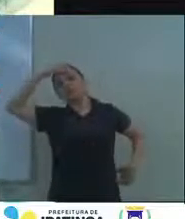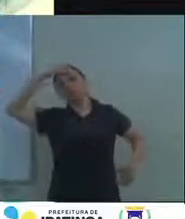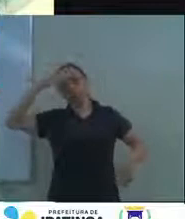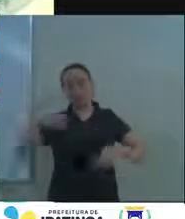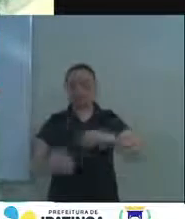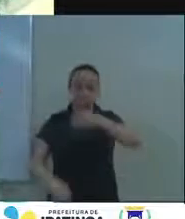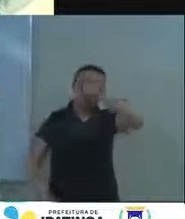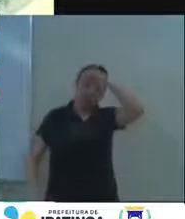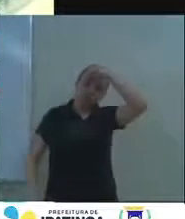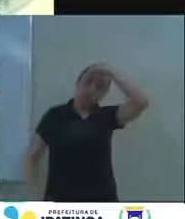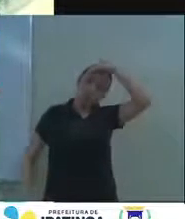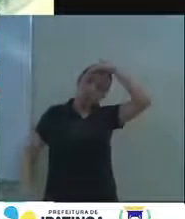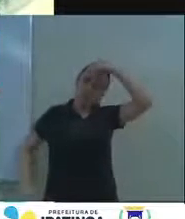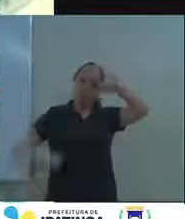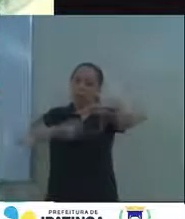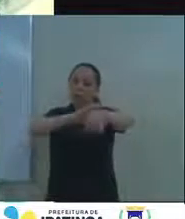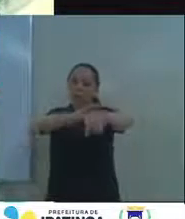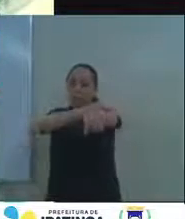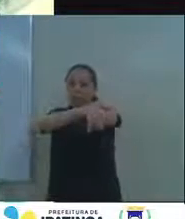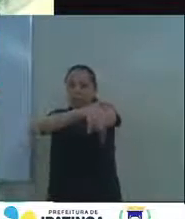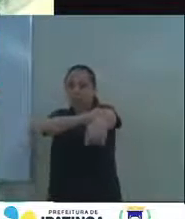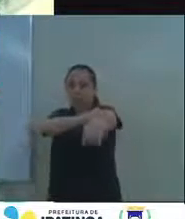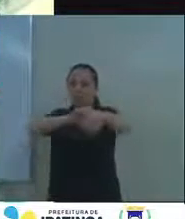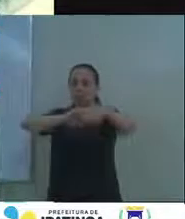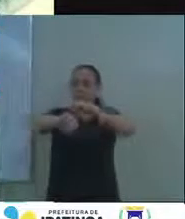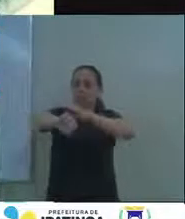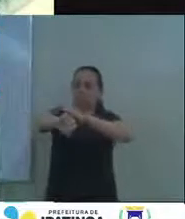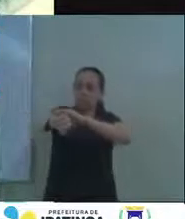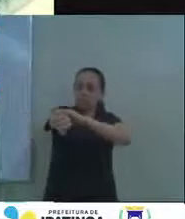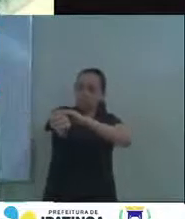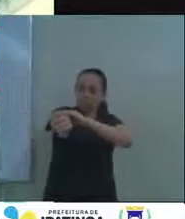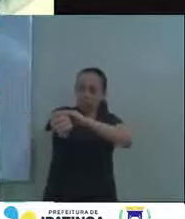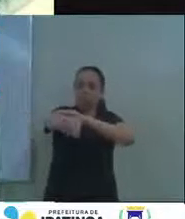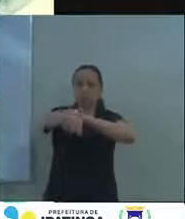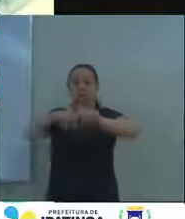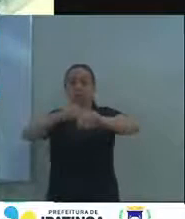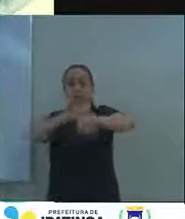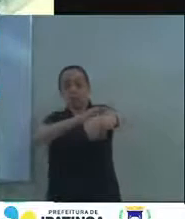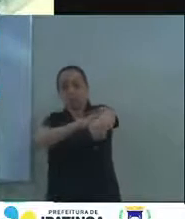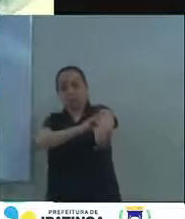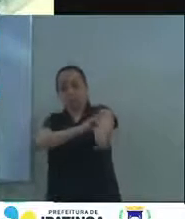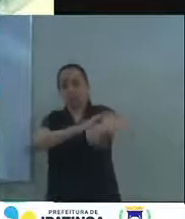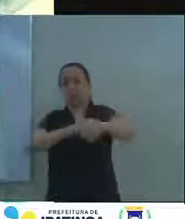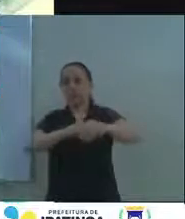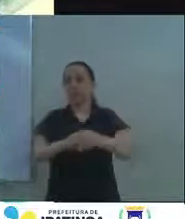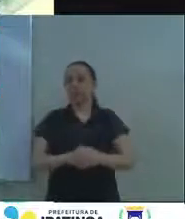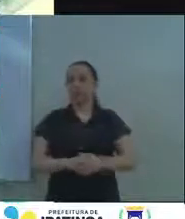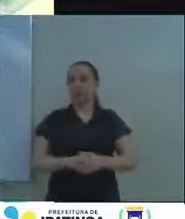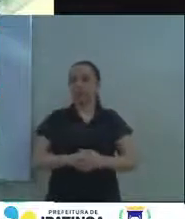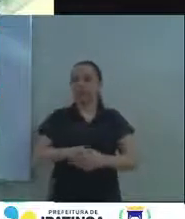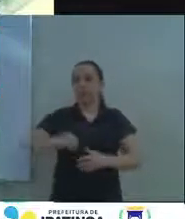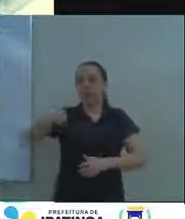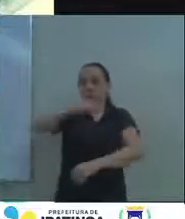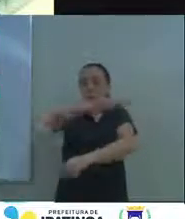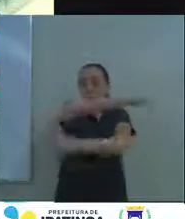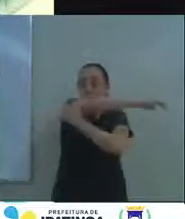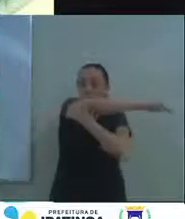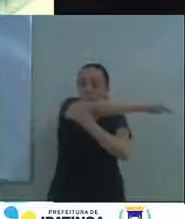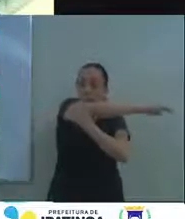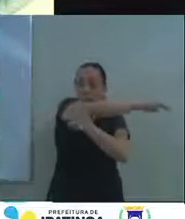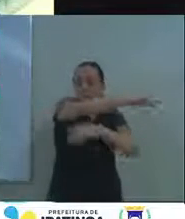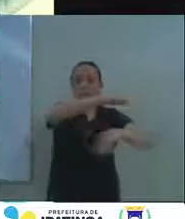Esticar os braços para cima. para os lados,